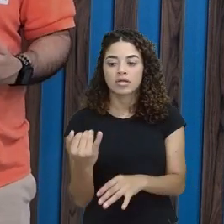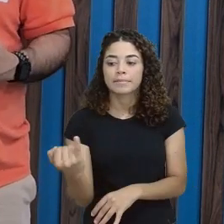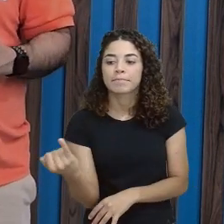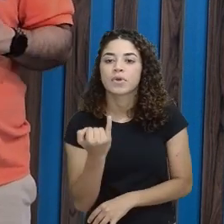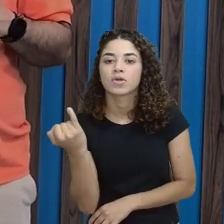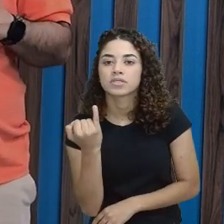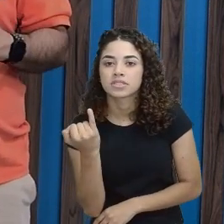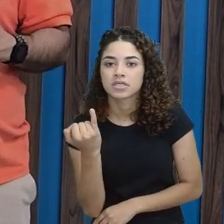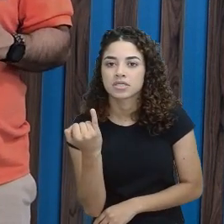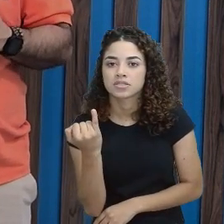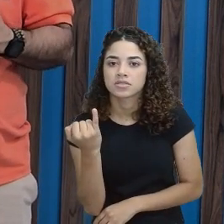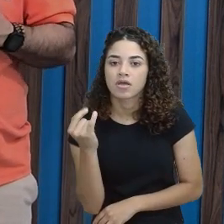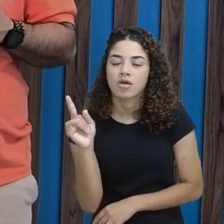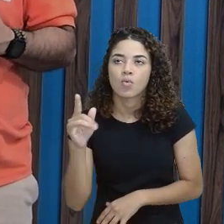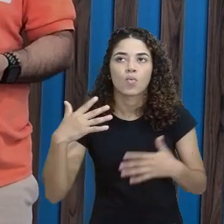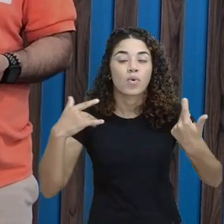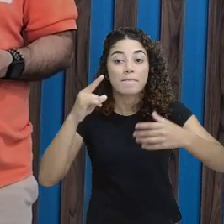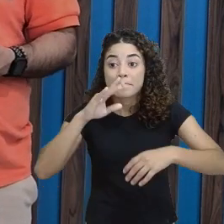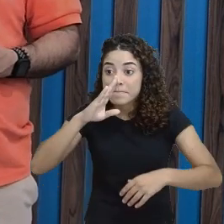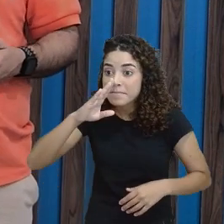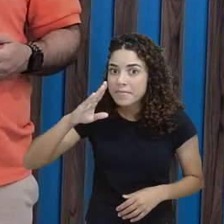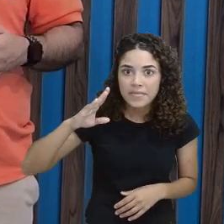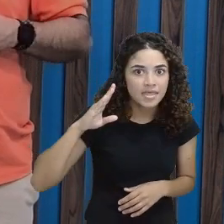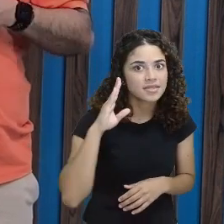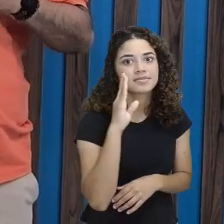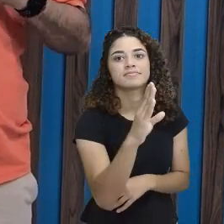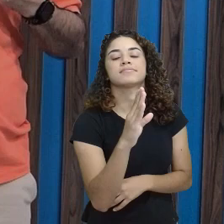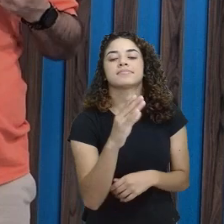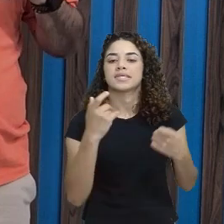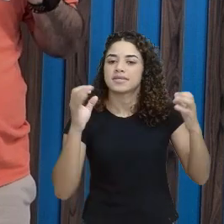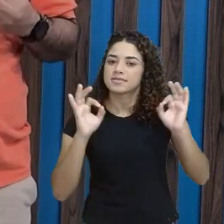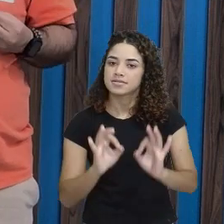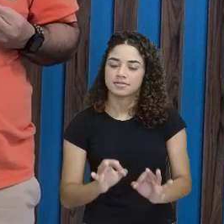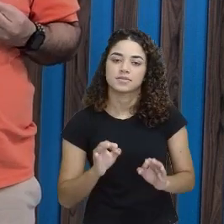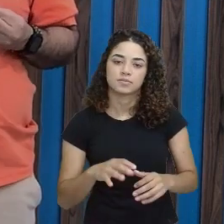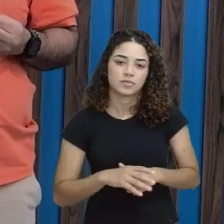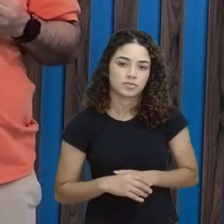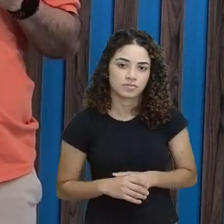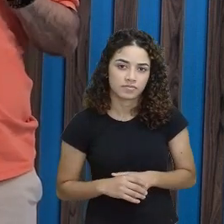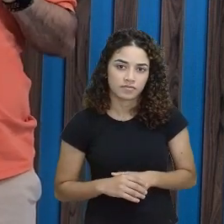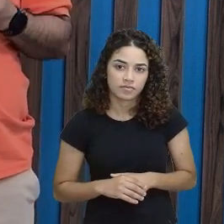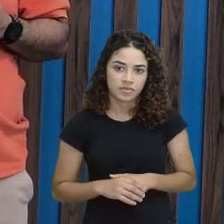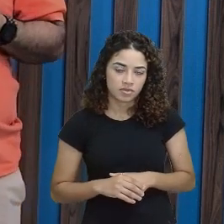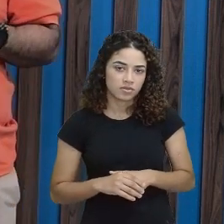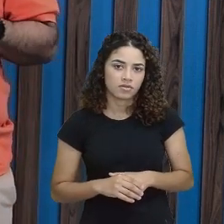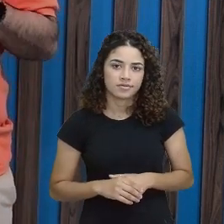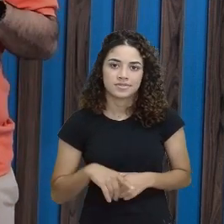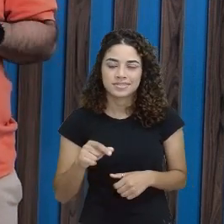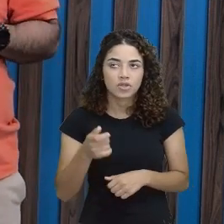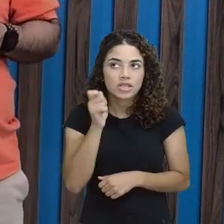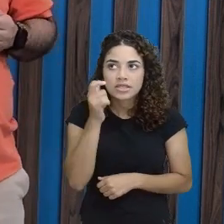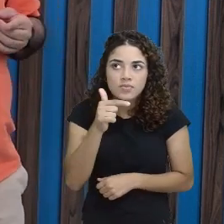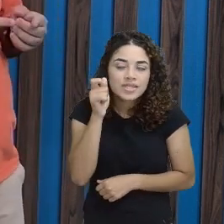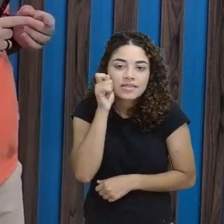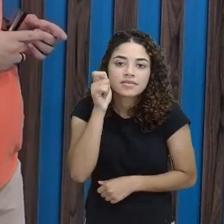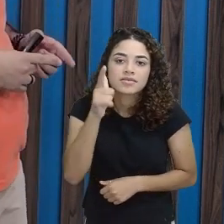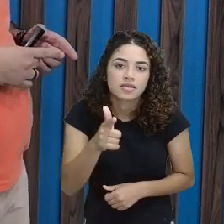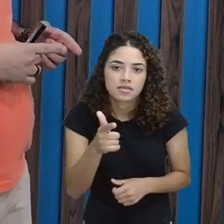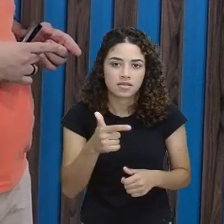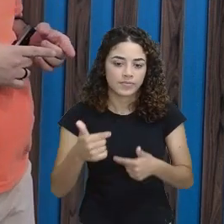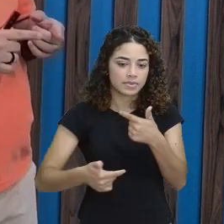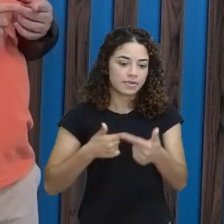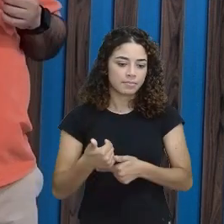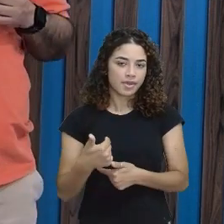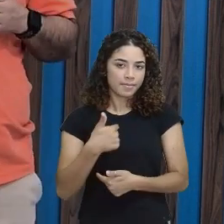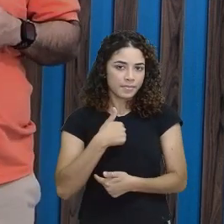importante, é fundamental. Vocês não têm ideia do quanto o trabalho da